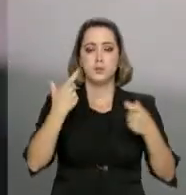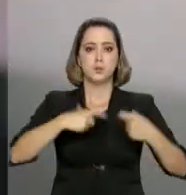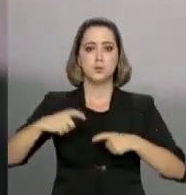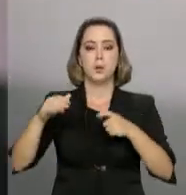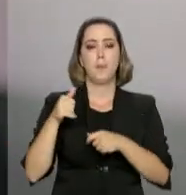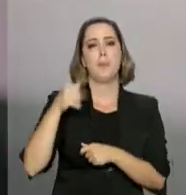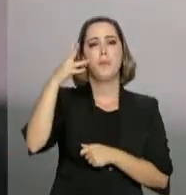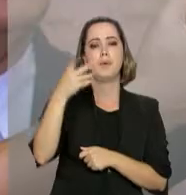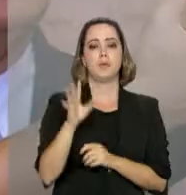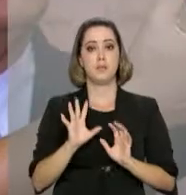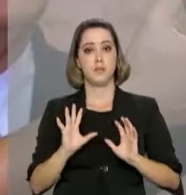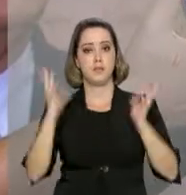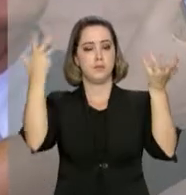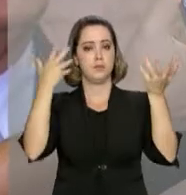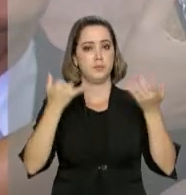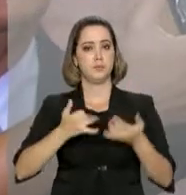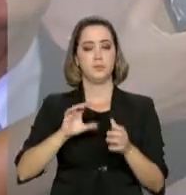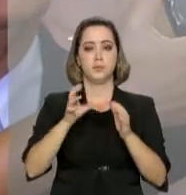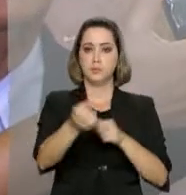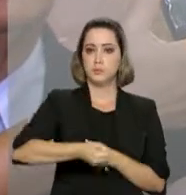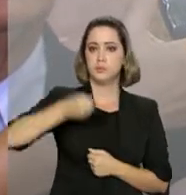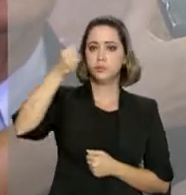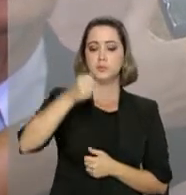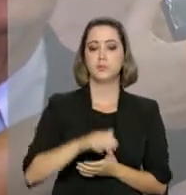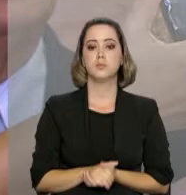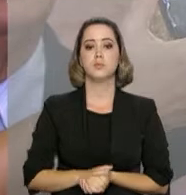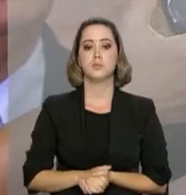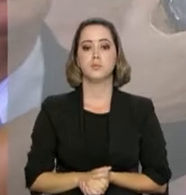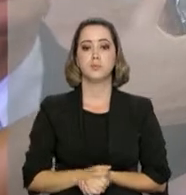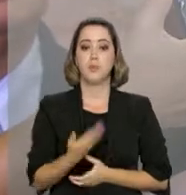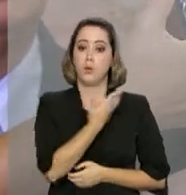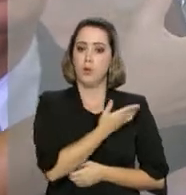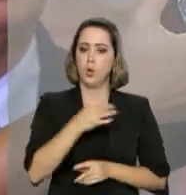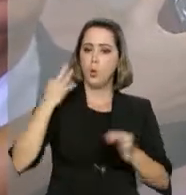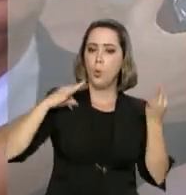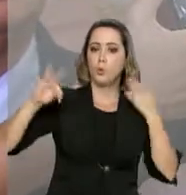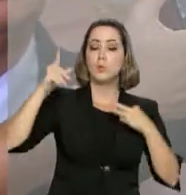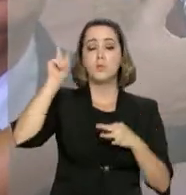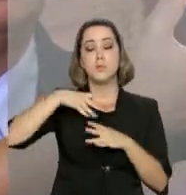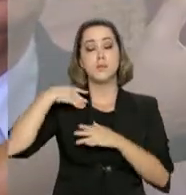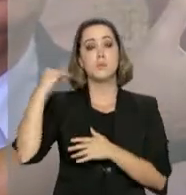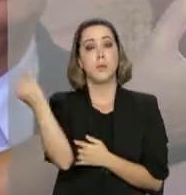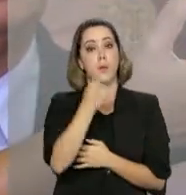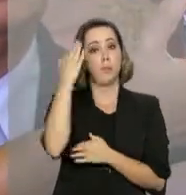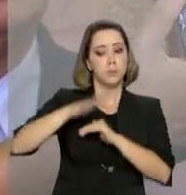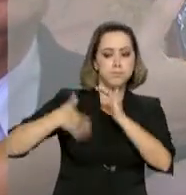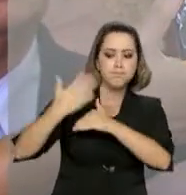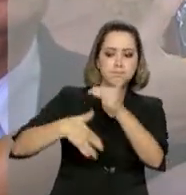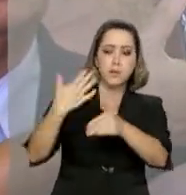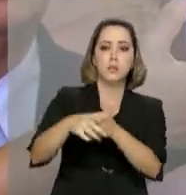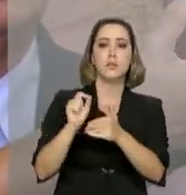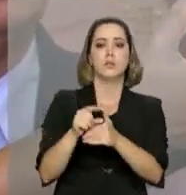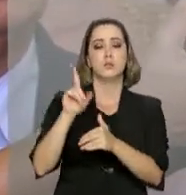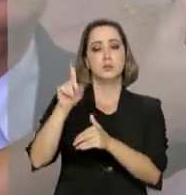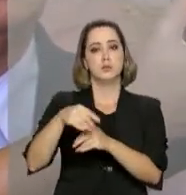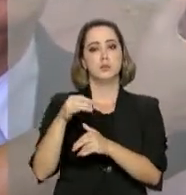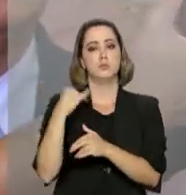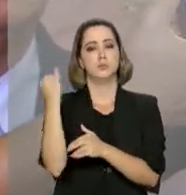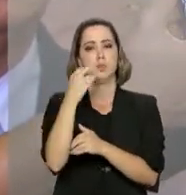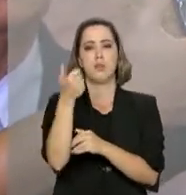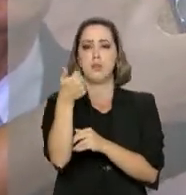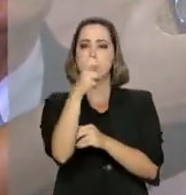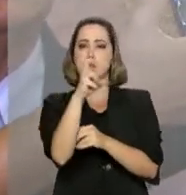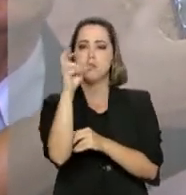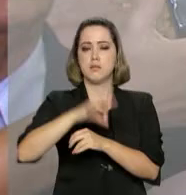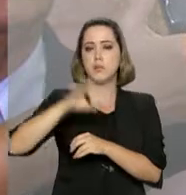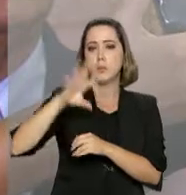da cerveja do mundo. O turismo em Blumenau é uma ferramenta importante de desenvolvimento econômico, representa um PIB importante na cidade, cerca de